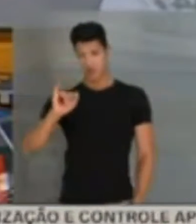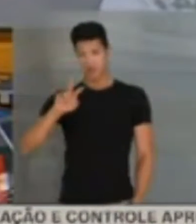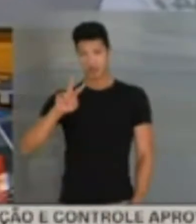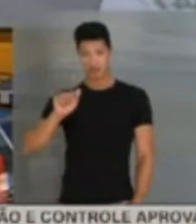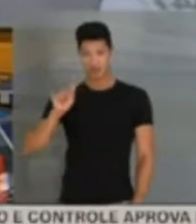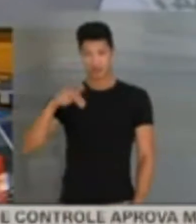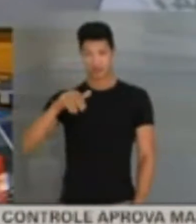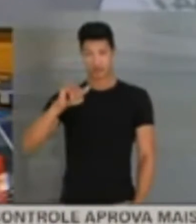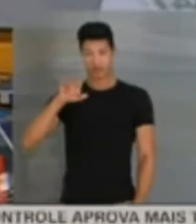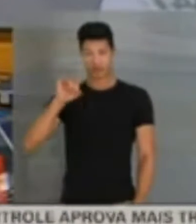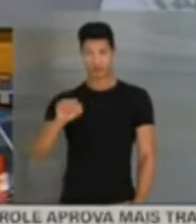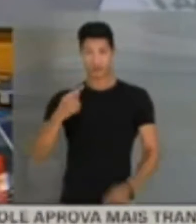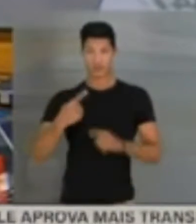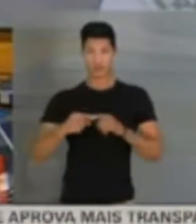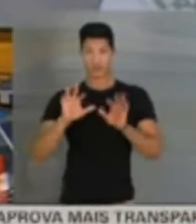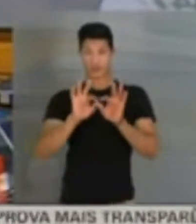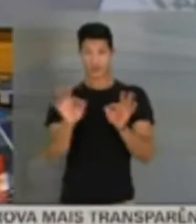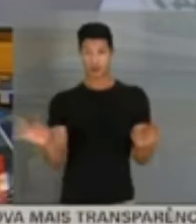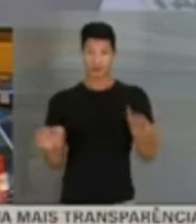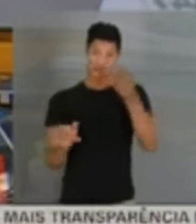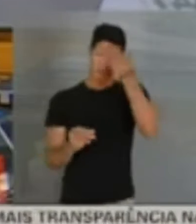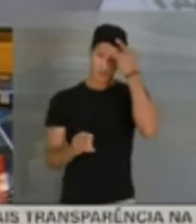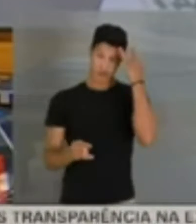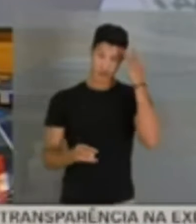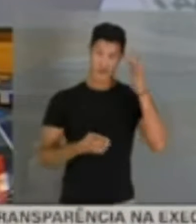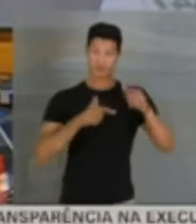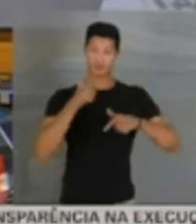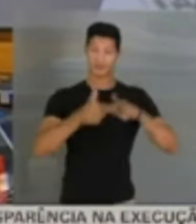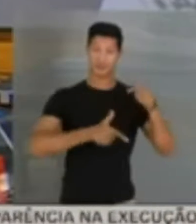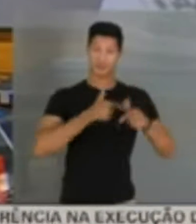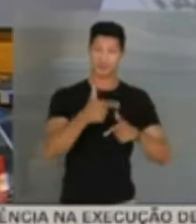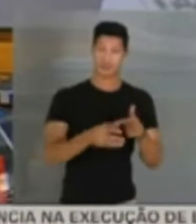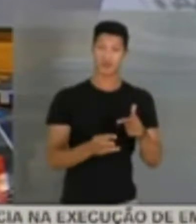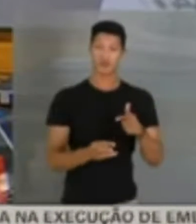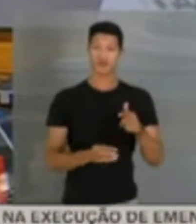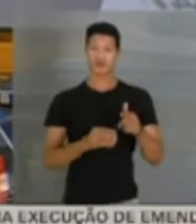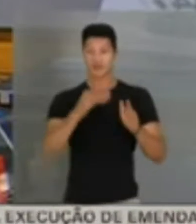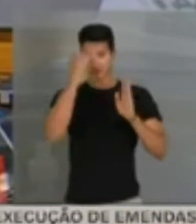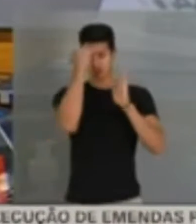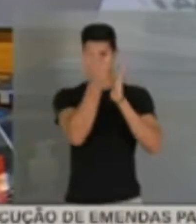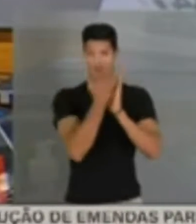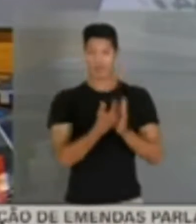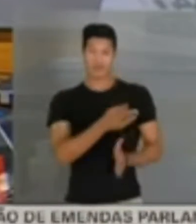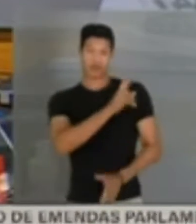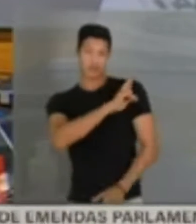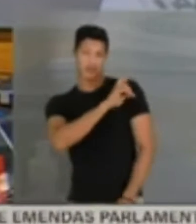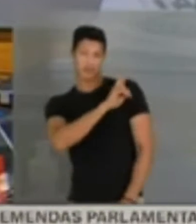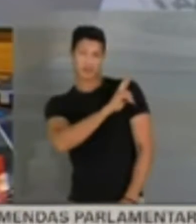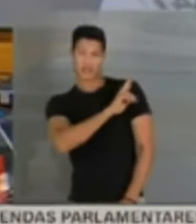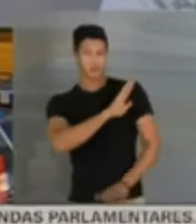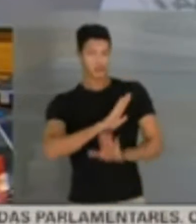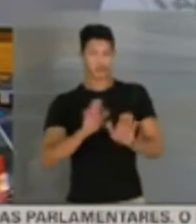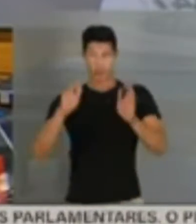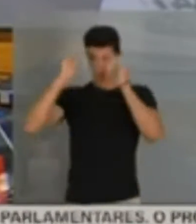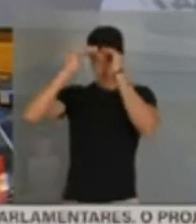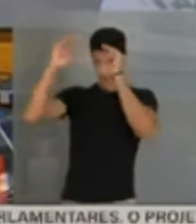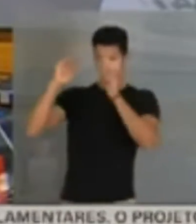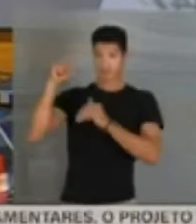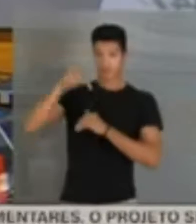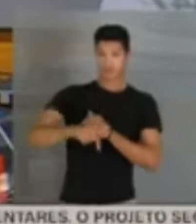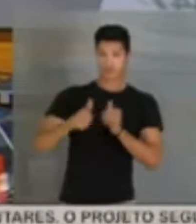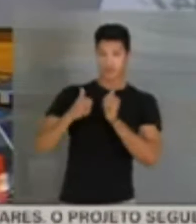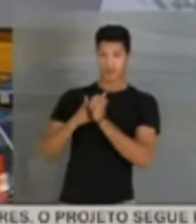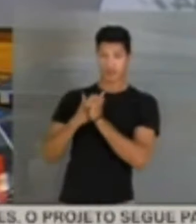Ivanildo, porque é uma pessoa simples, um homem trabalhador que cumpre suas tarefas e que está